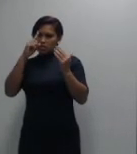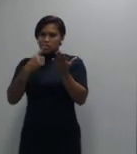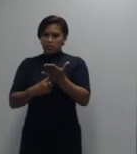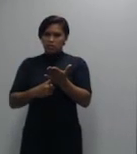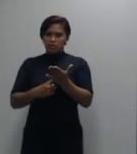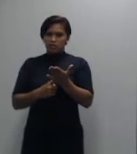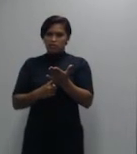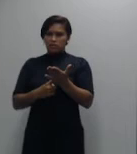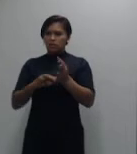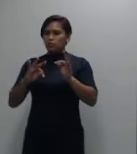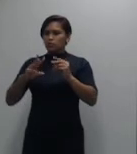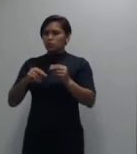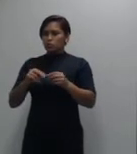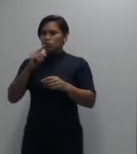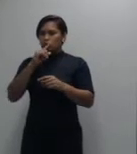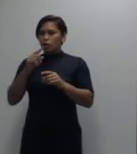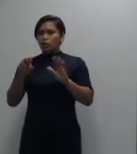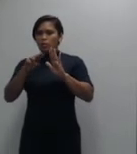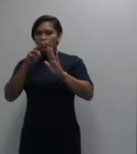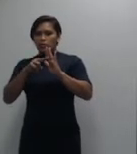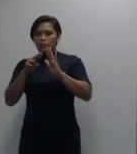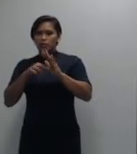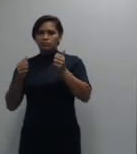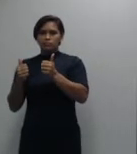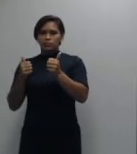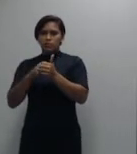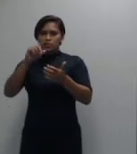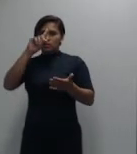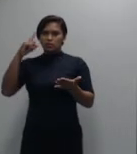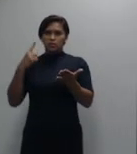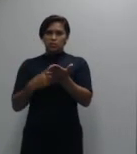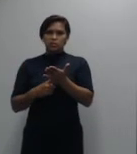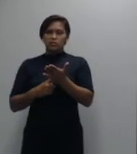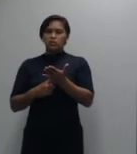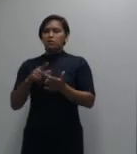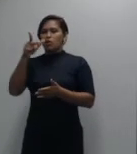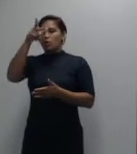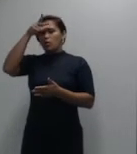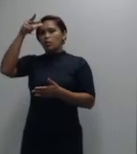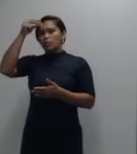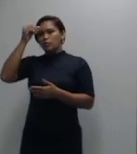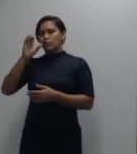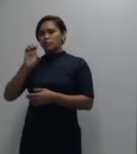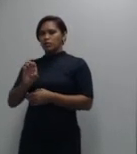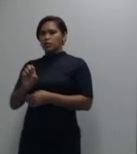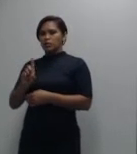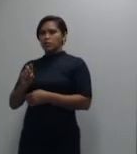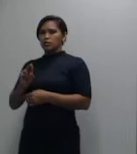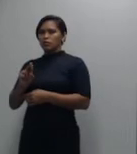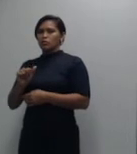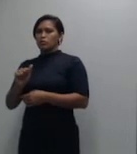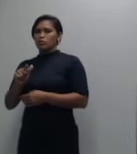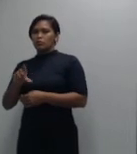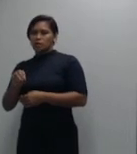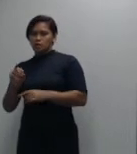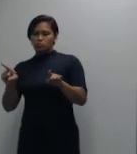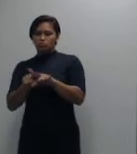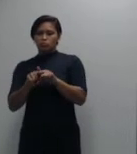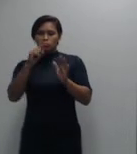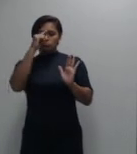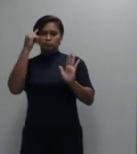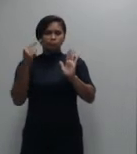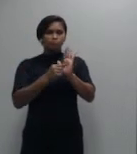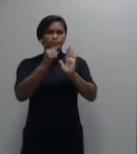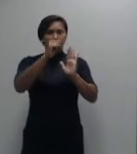Em todos a mantença da decisão do prefeito Eduardo Paes com relação a indicação